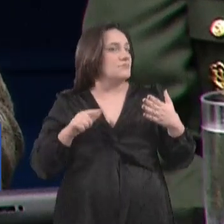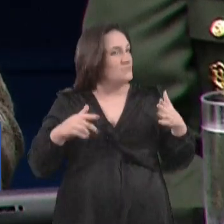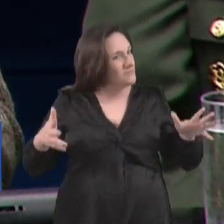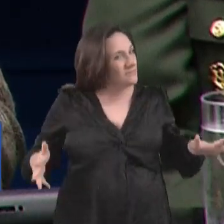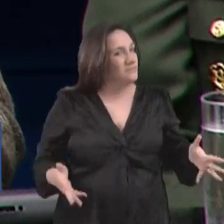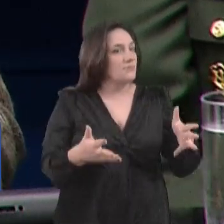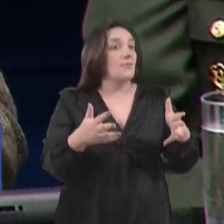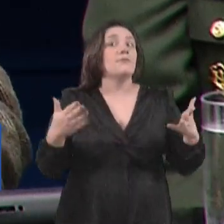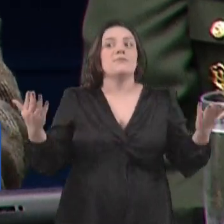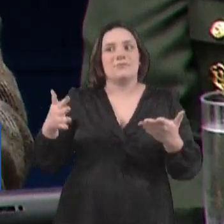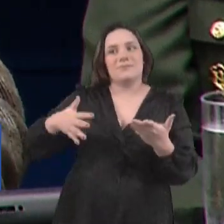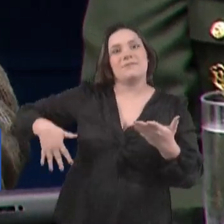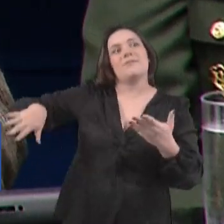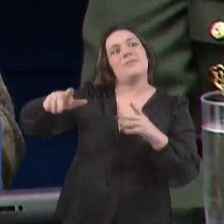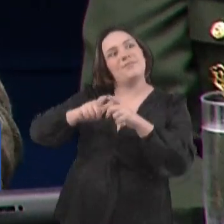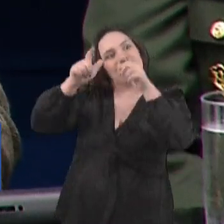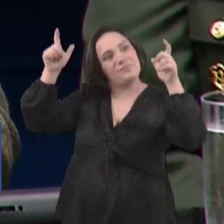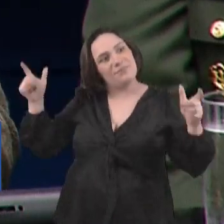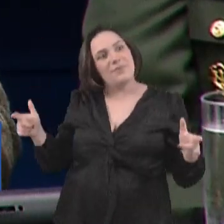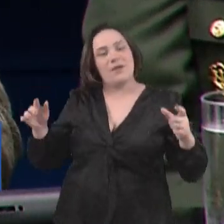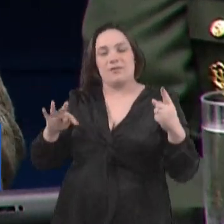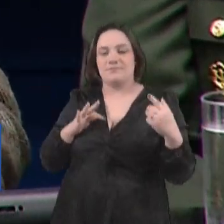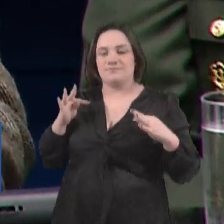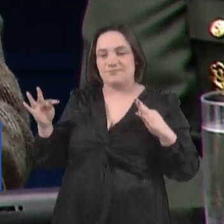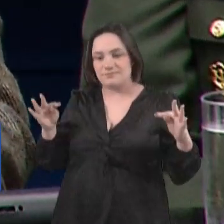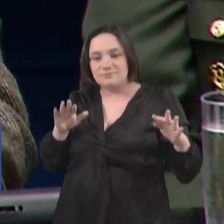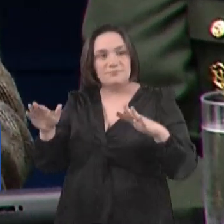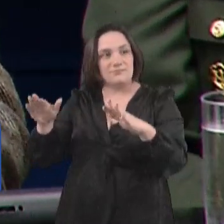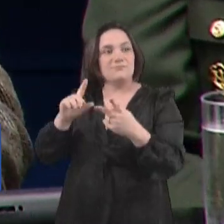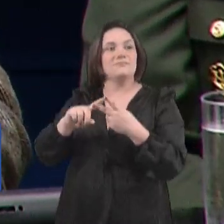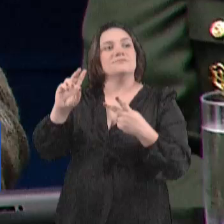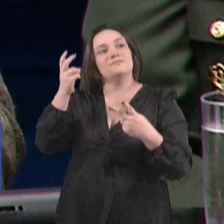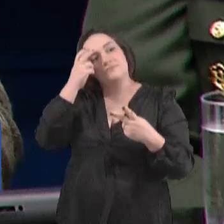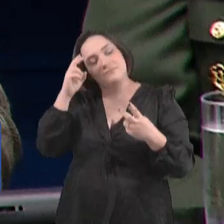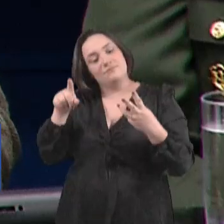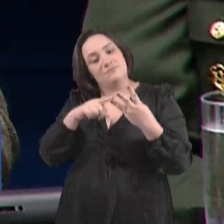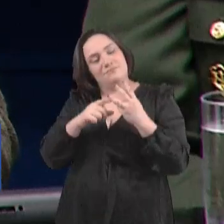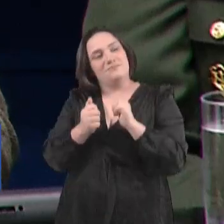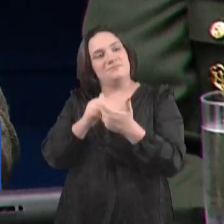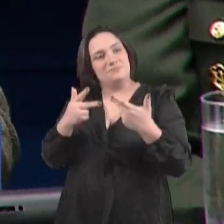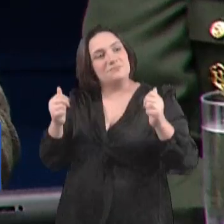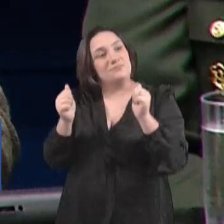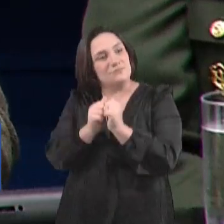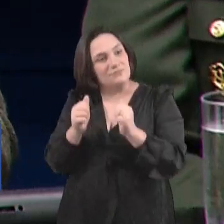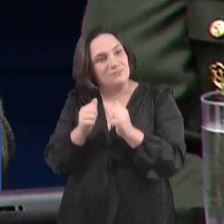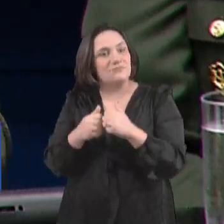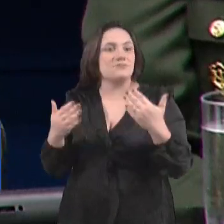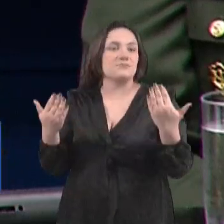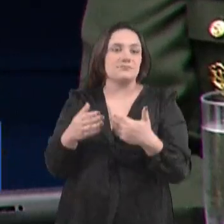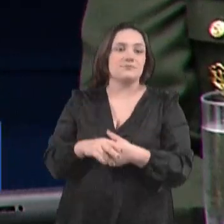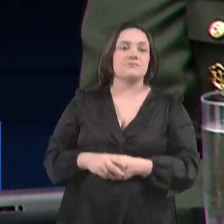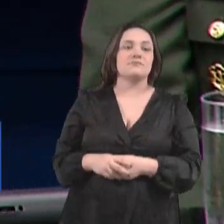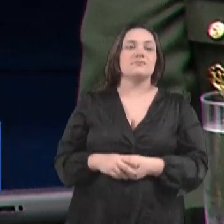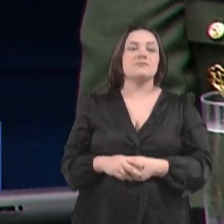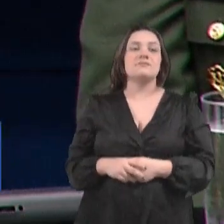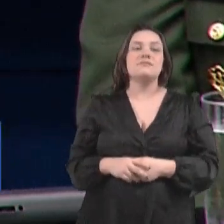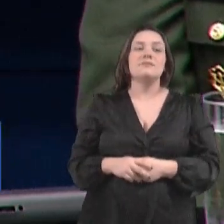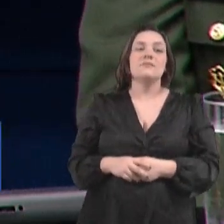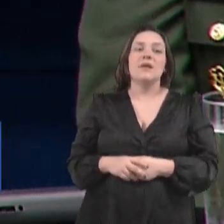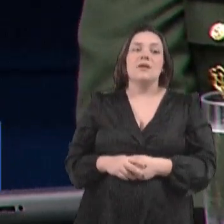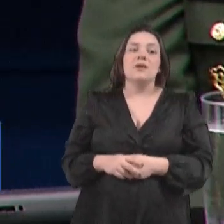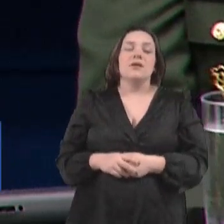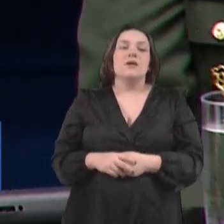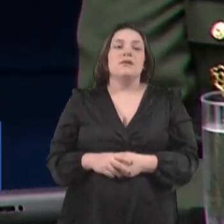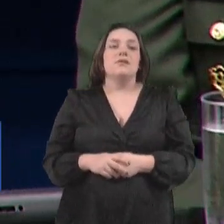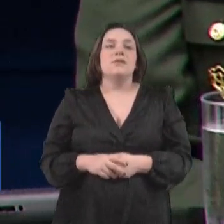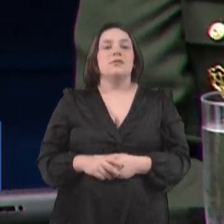também dentro do turismo e da cultura do nosso Estado. Saudação ao nosso